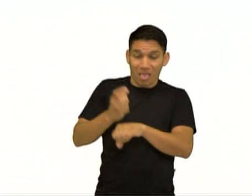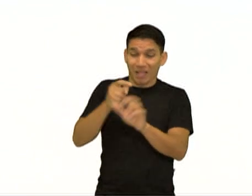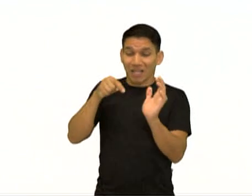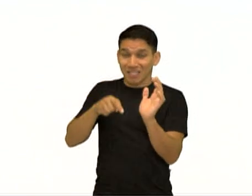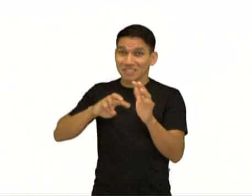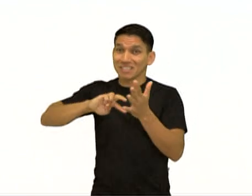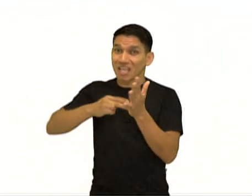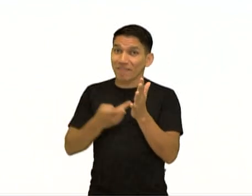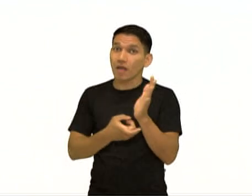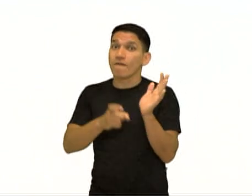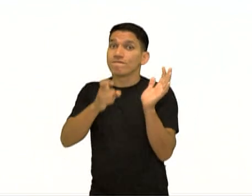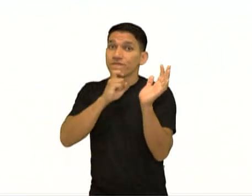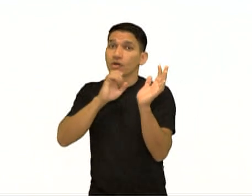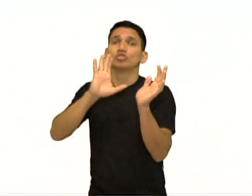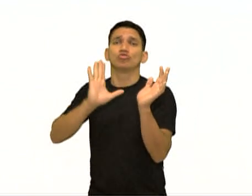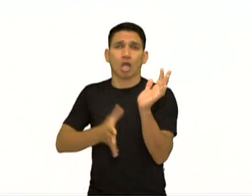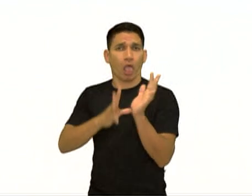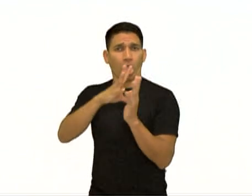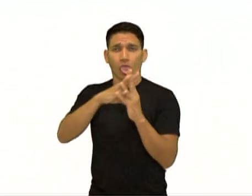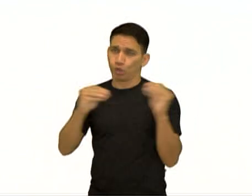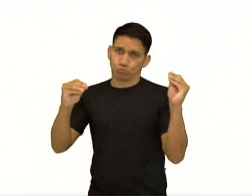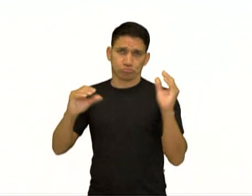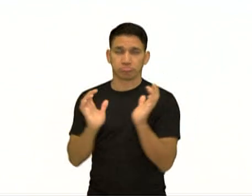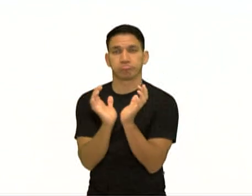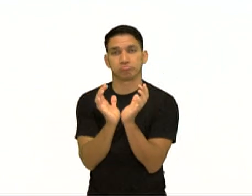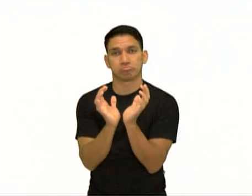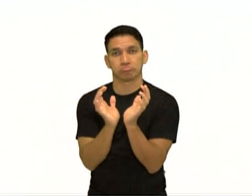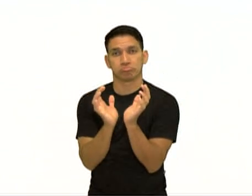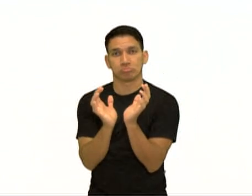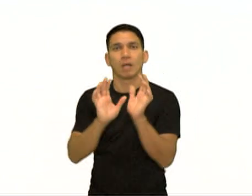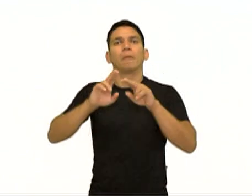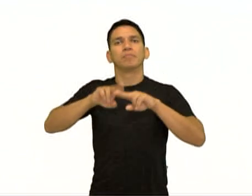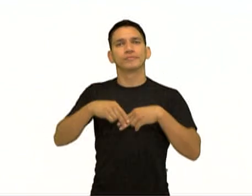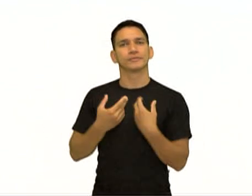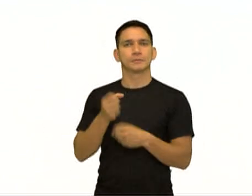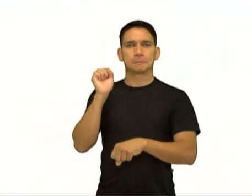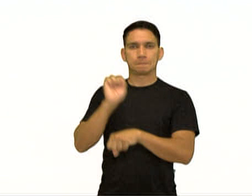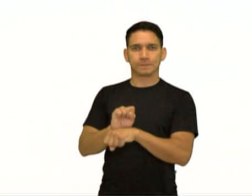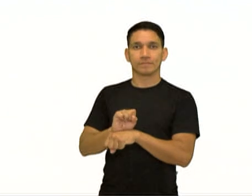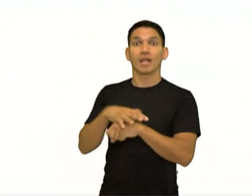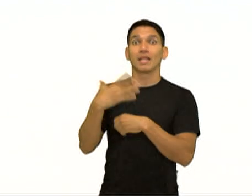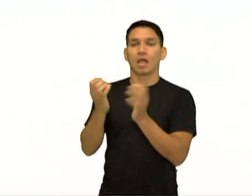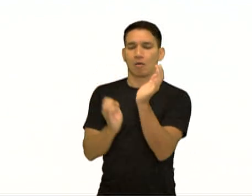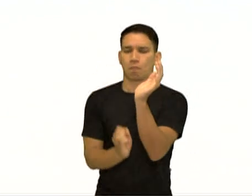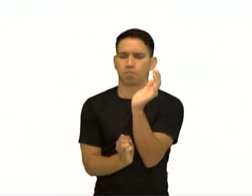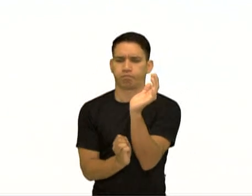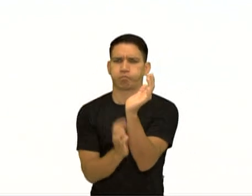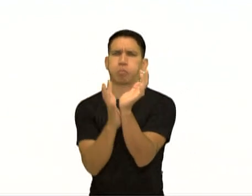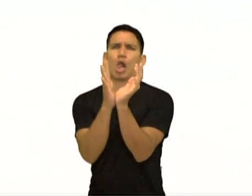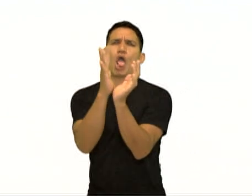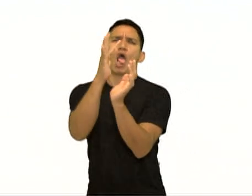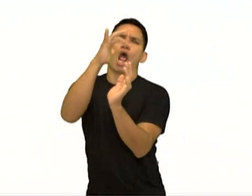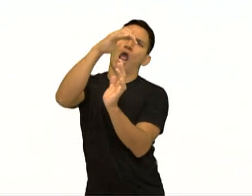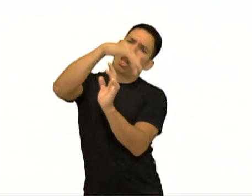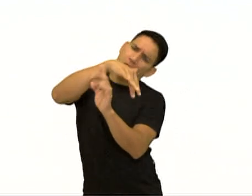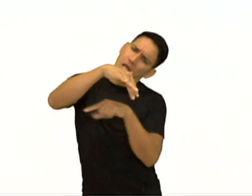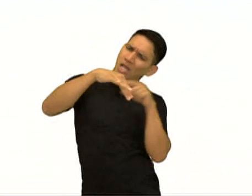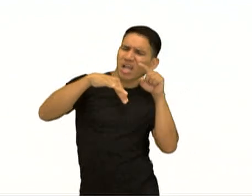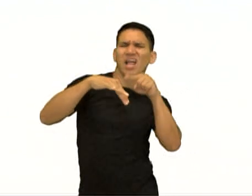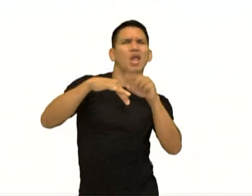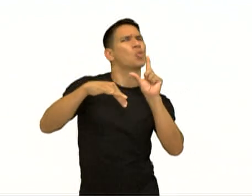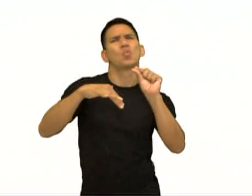temperaturas muito mais baixas. O que você também tem que saber é que esse material que é expelido do vulcão nada mais é do que rocha, esse